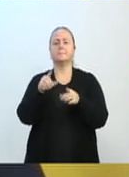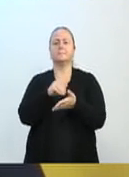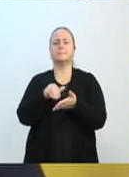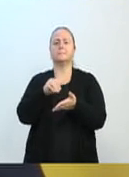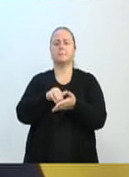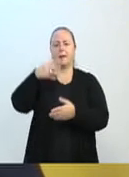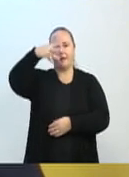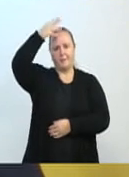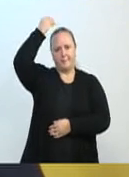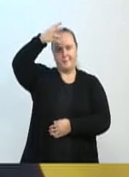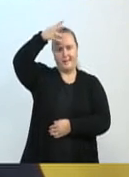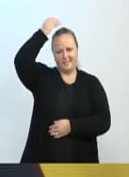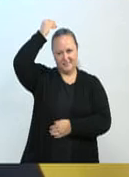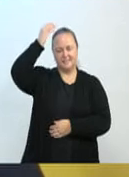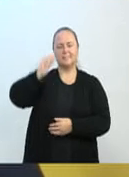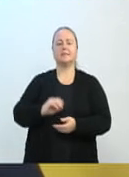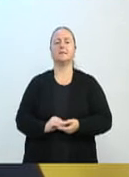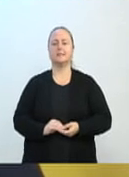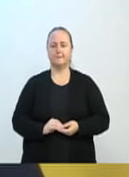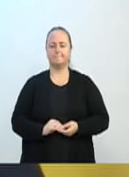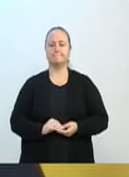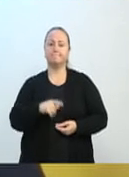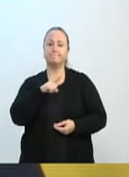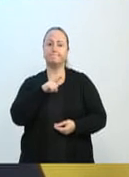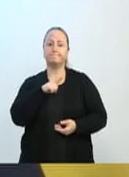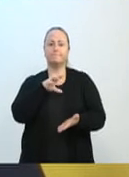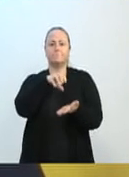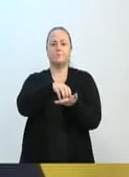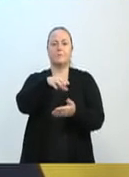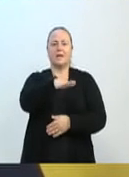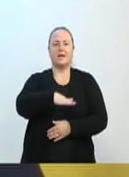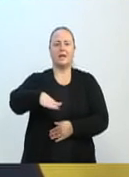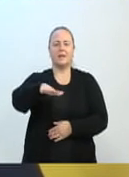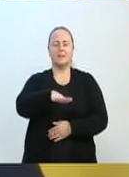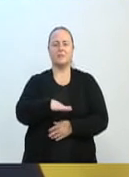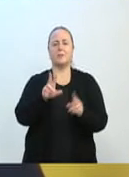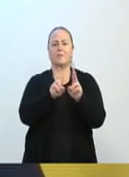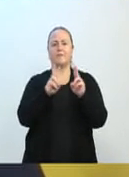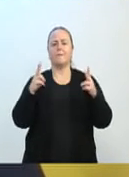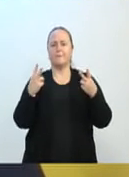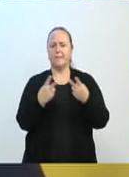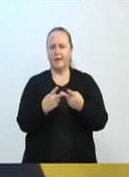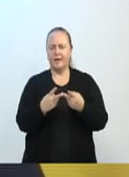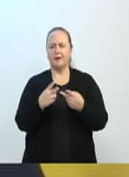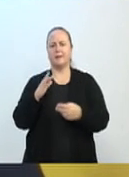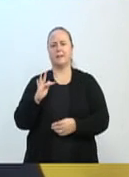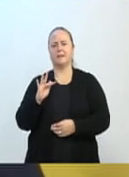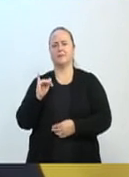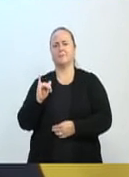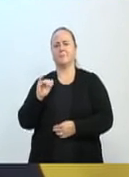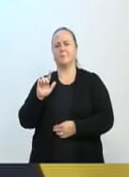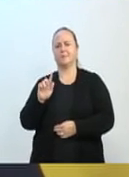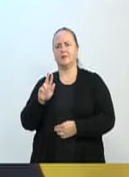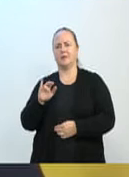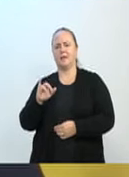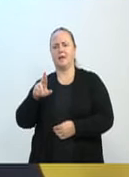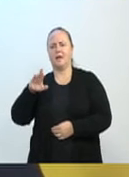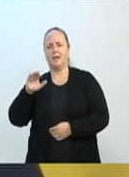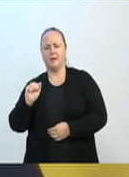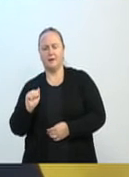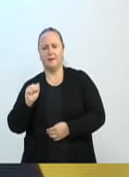ali na pasta e a região do multi na grande velha na Figueira também na velha a questão o